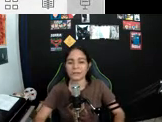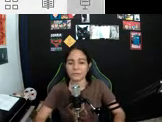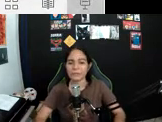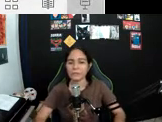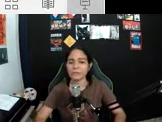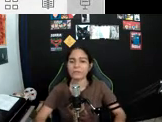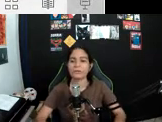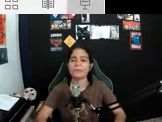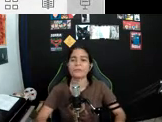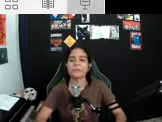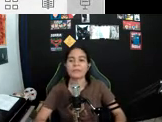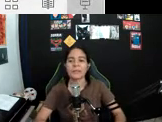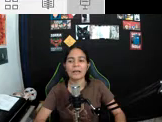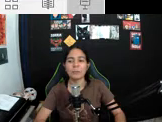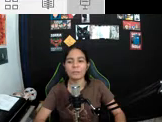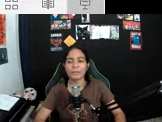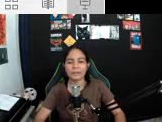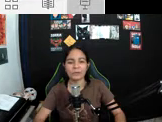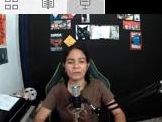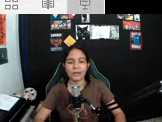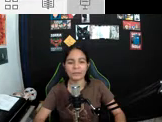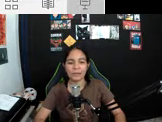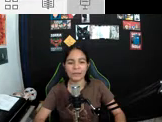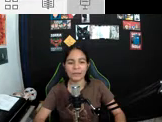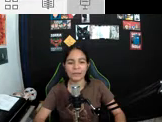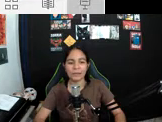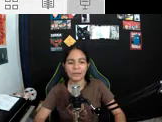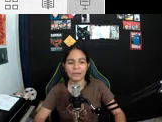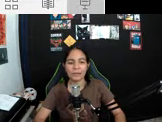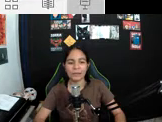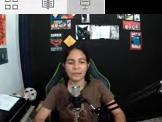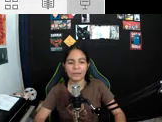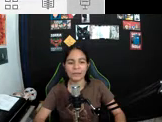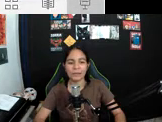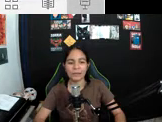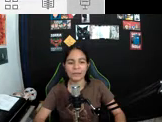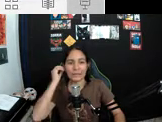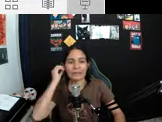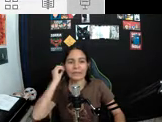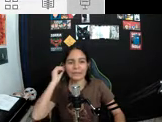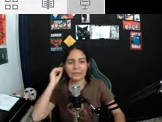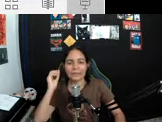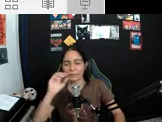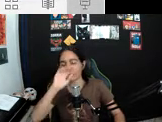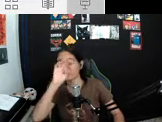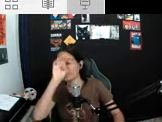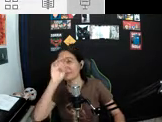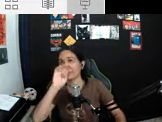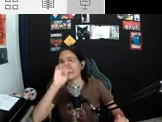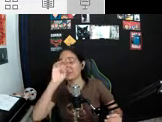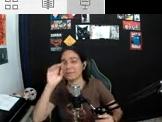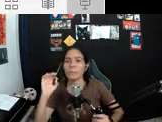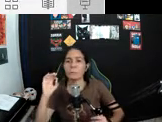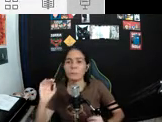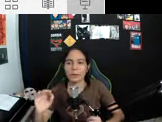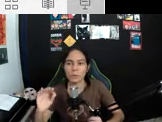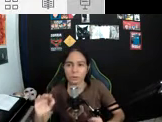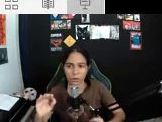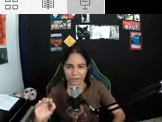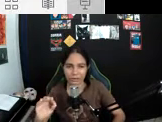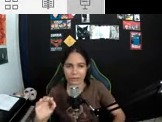demais indicações dos anúncios deverão se limitar ao preceituado na legislação em vigor. E aí a gente tem uma